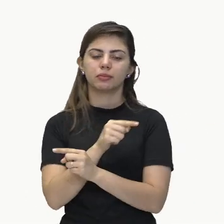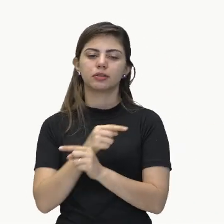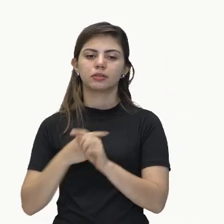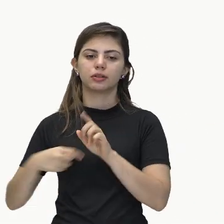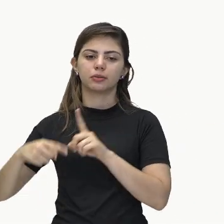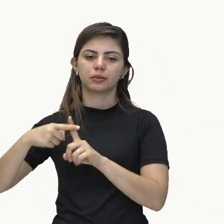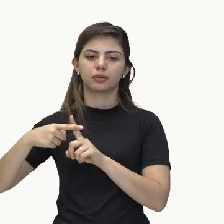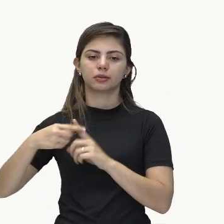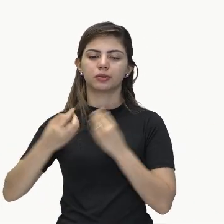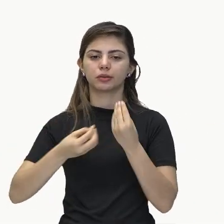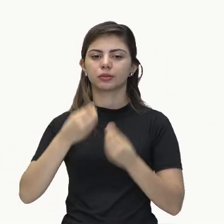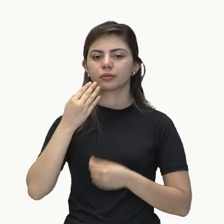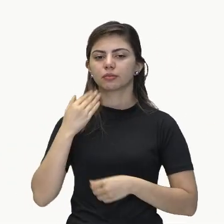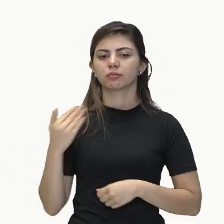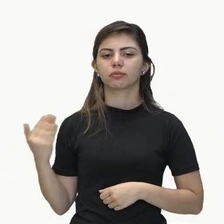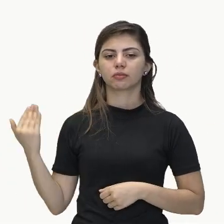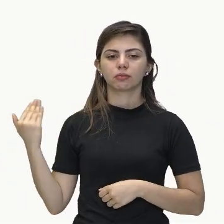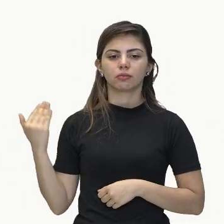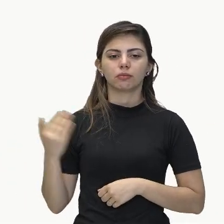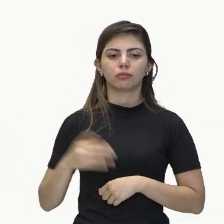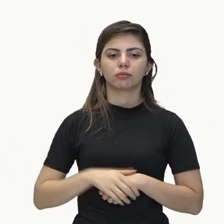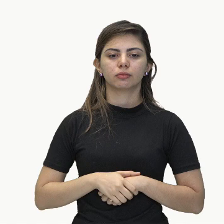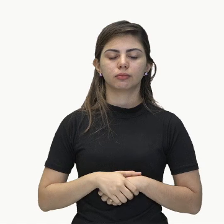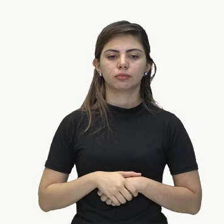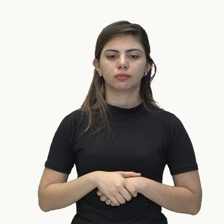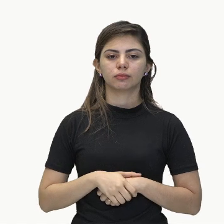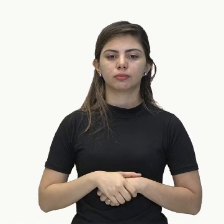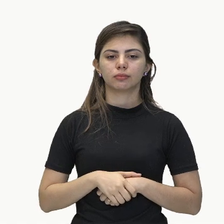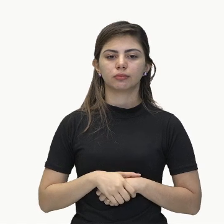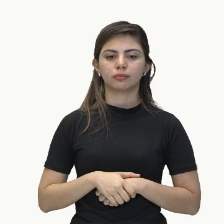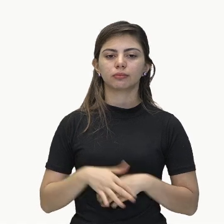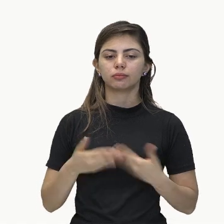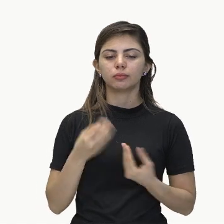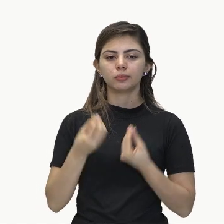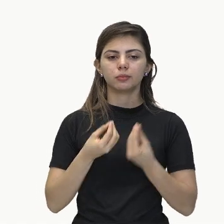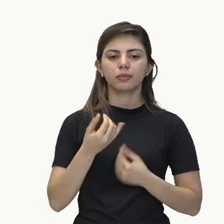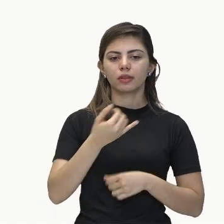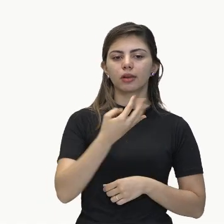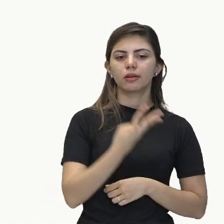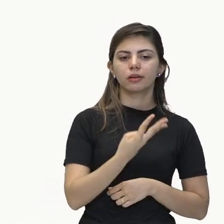negativo, ele vai passar positivo,